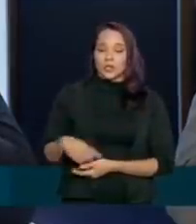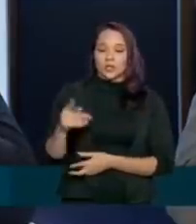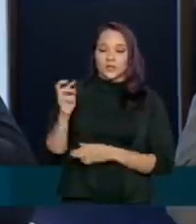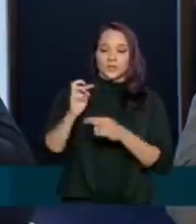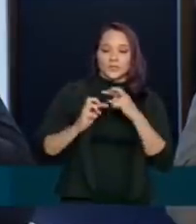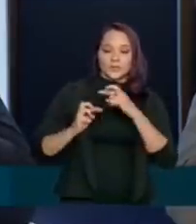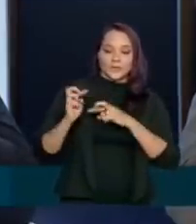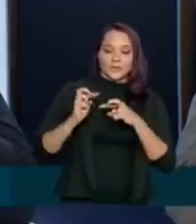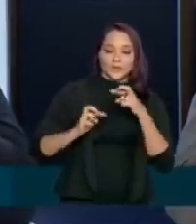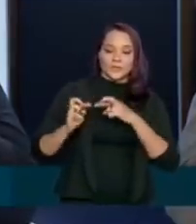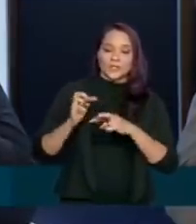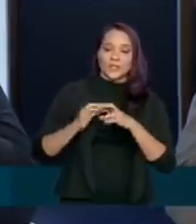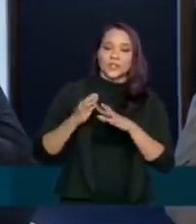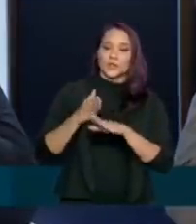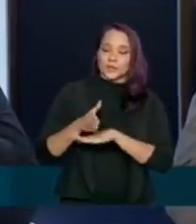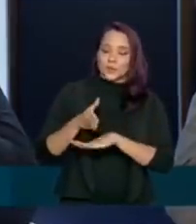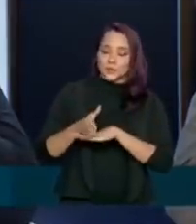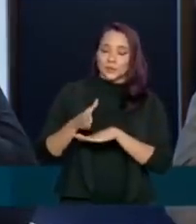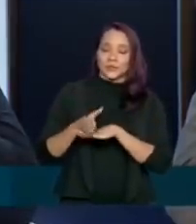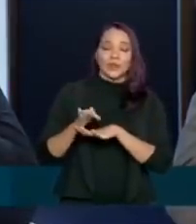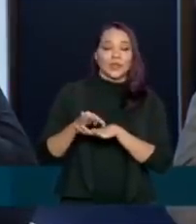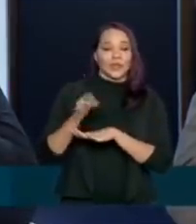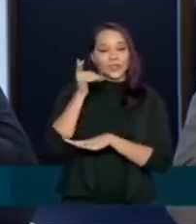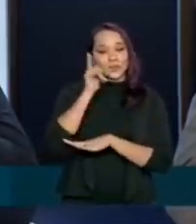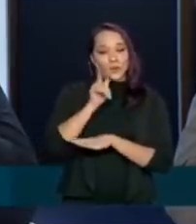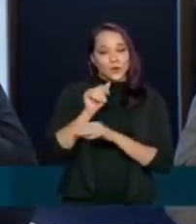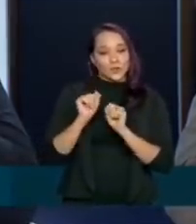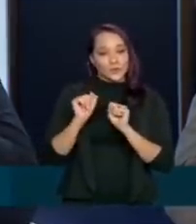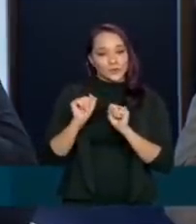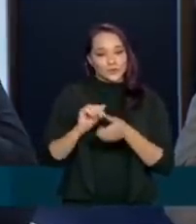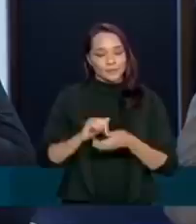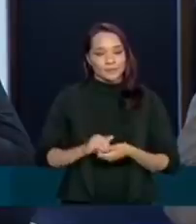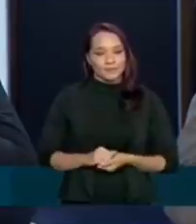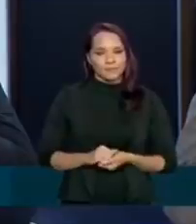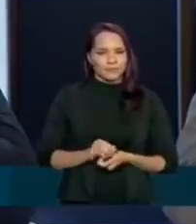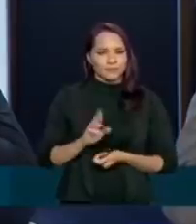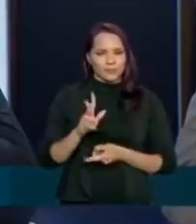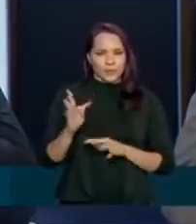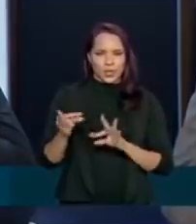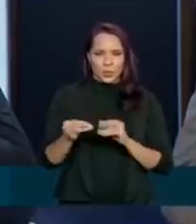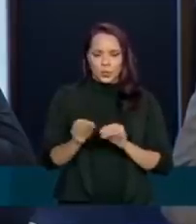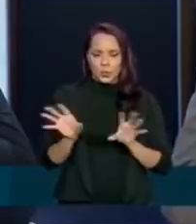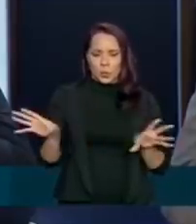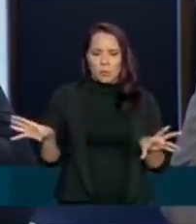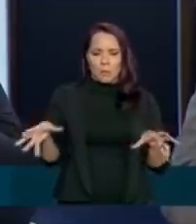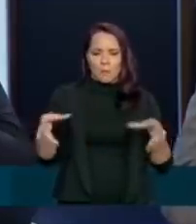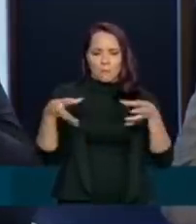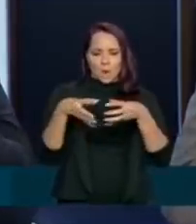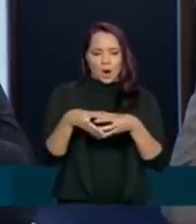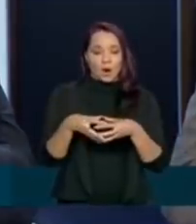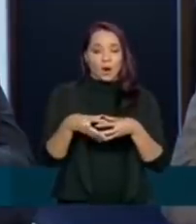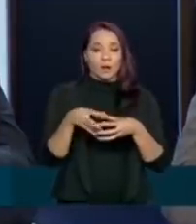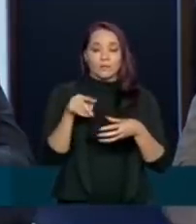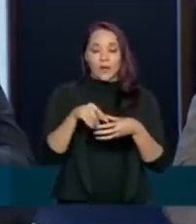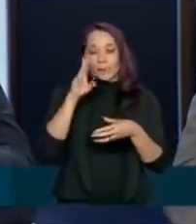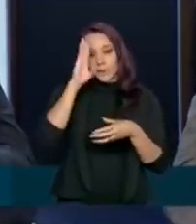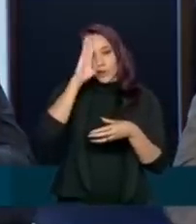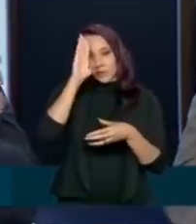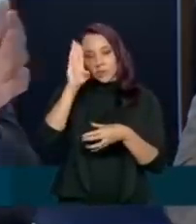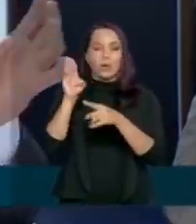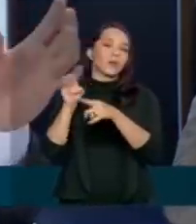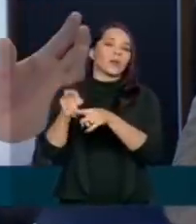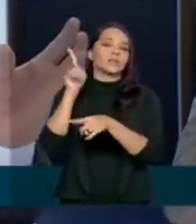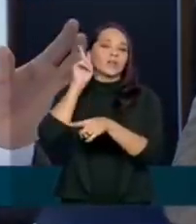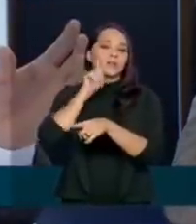e participando da forma que a gente possa colocar. Então, não é colocar todos os ovos só numa cesta, mas a principal, a de Oxford,